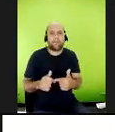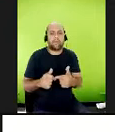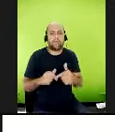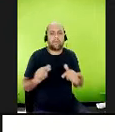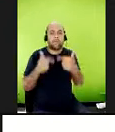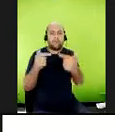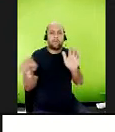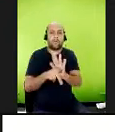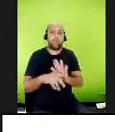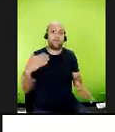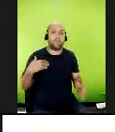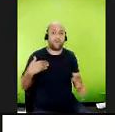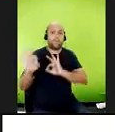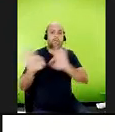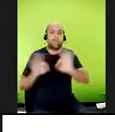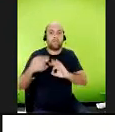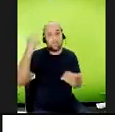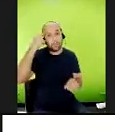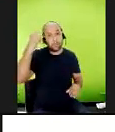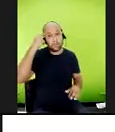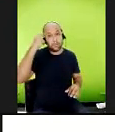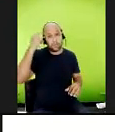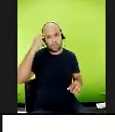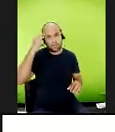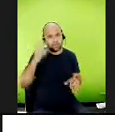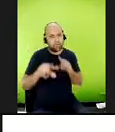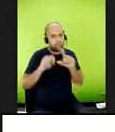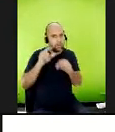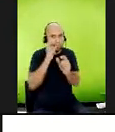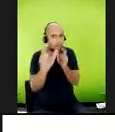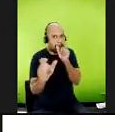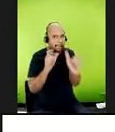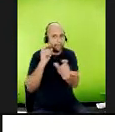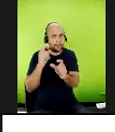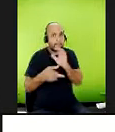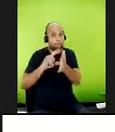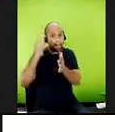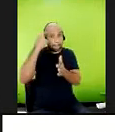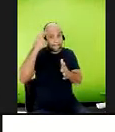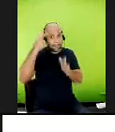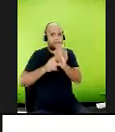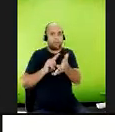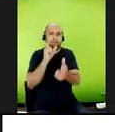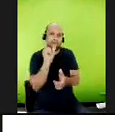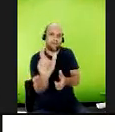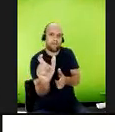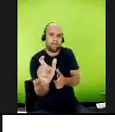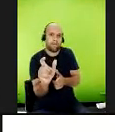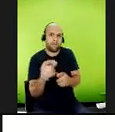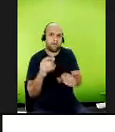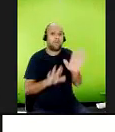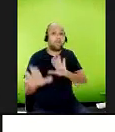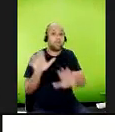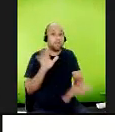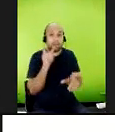eu organizar o meu pensamento eu filtrar o que eu digo olhar de uma forma mais Ampla Cuidado que eu faço